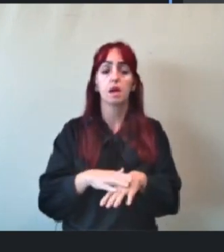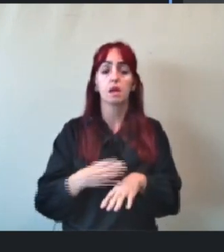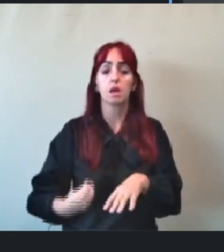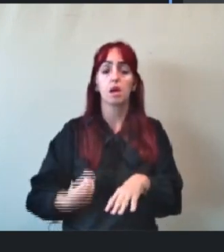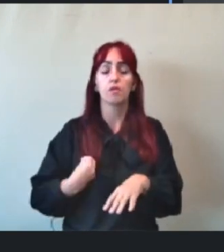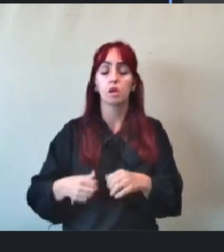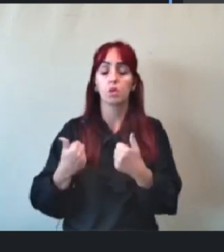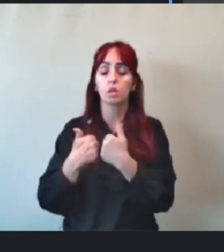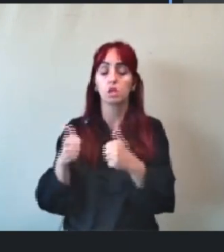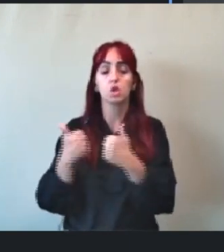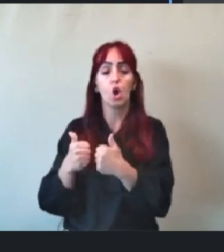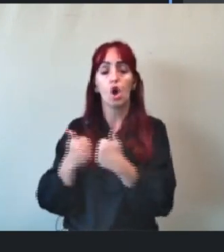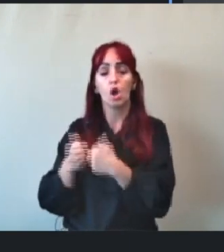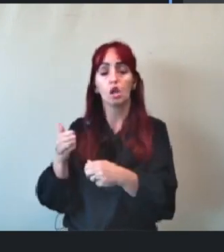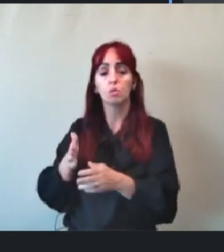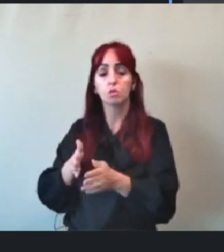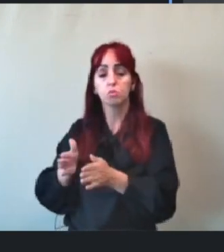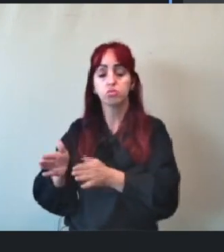circulante.